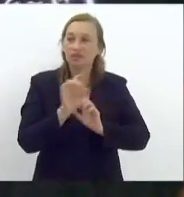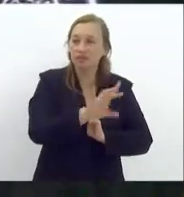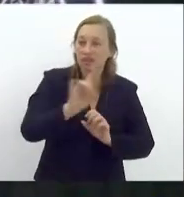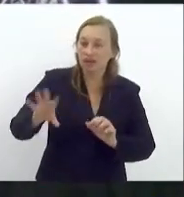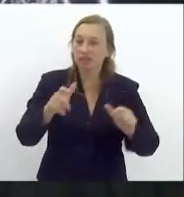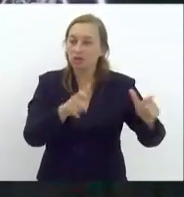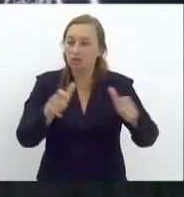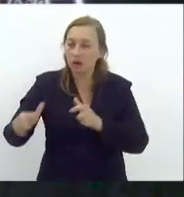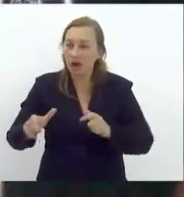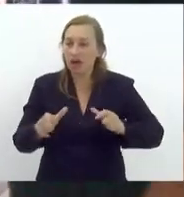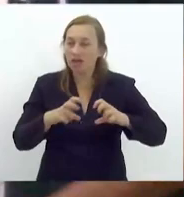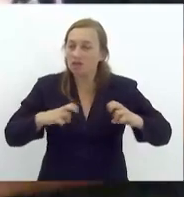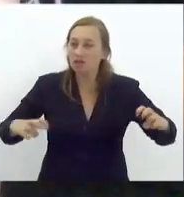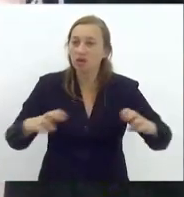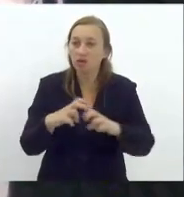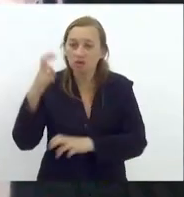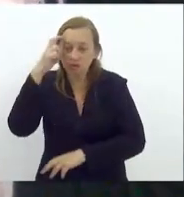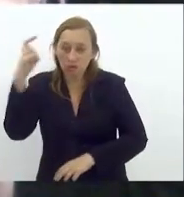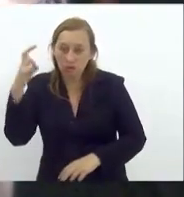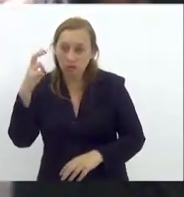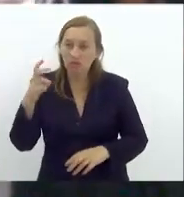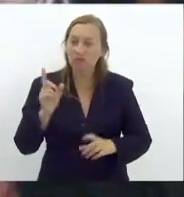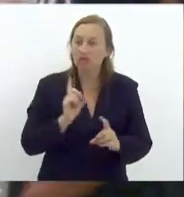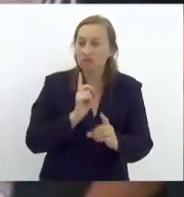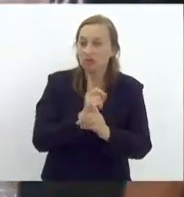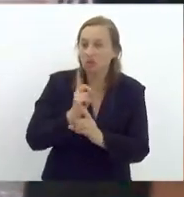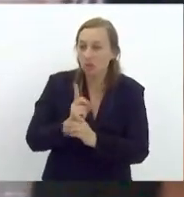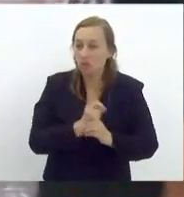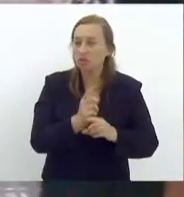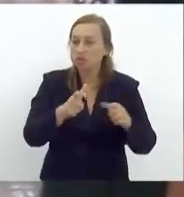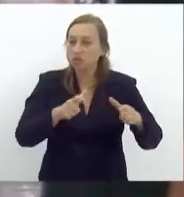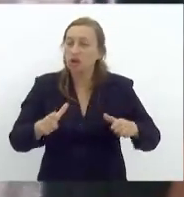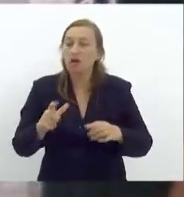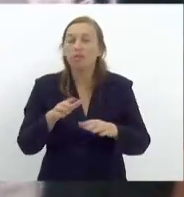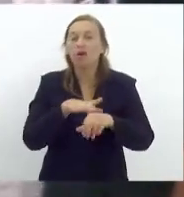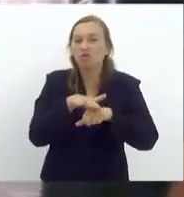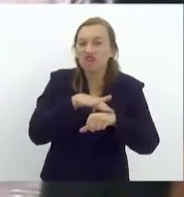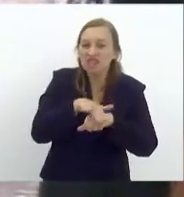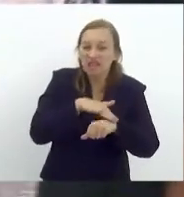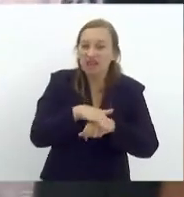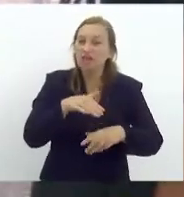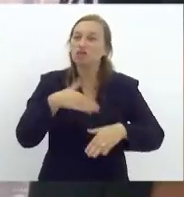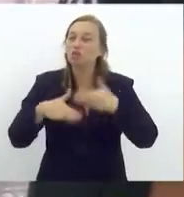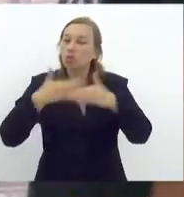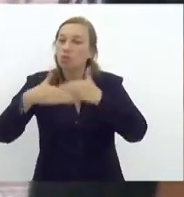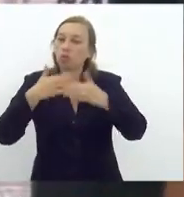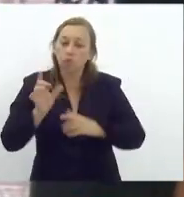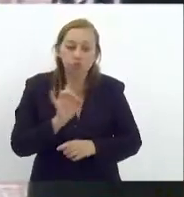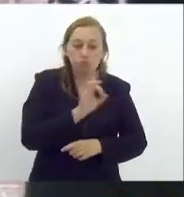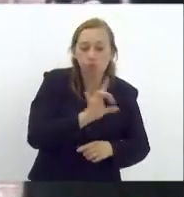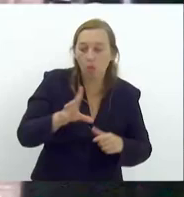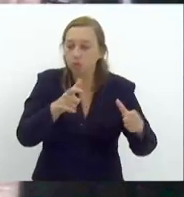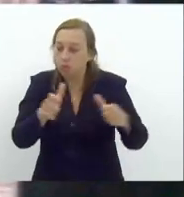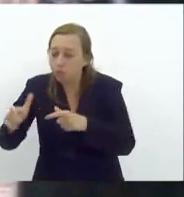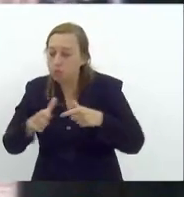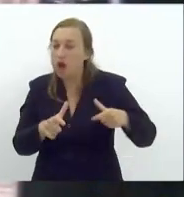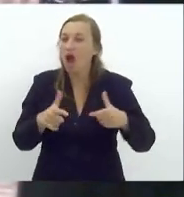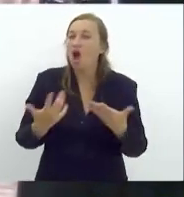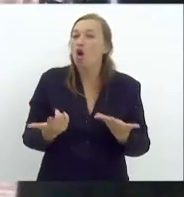localidade vai encontro nós fazemos encontros periódicos para conversar sobre as evoluções de cada roda você pode estar